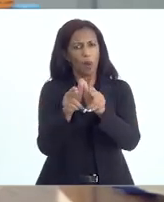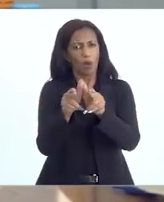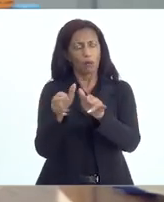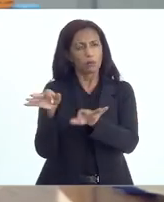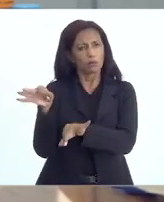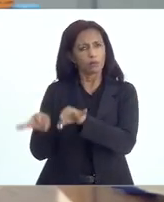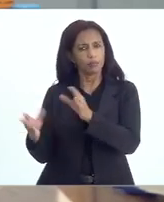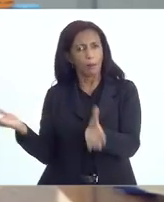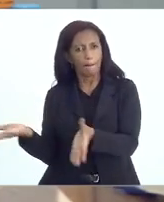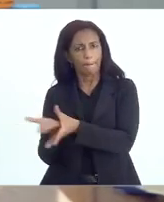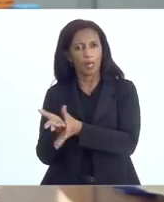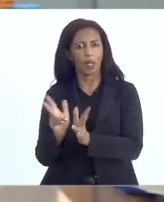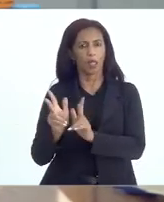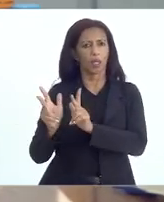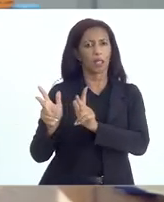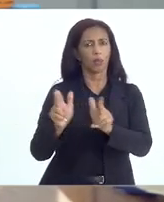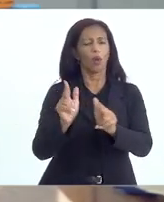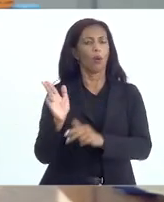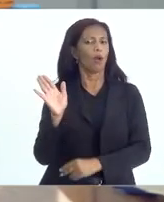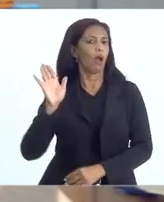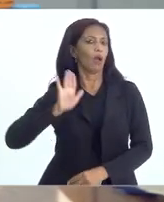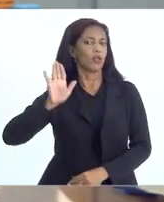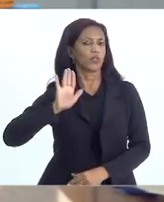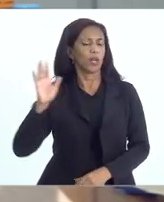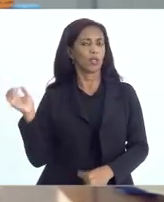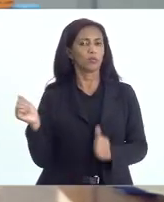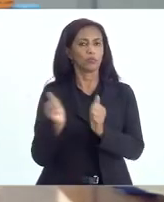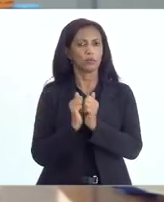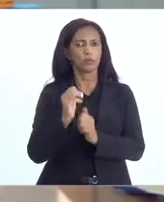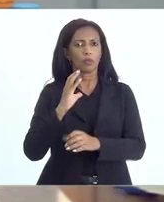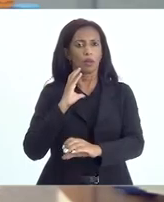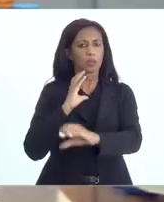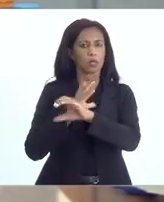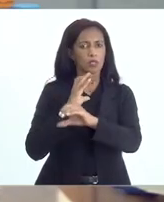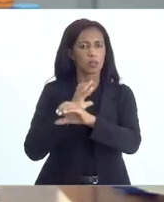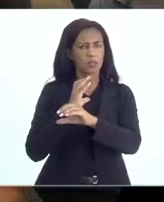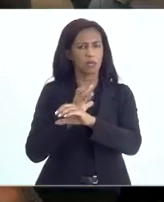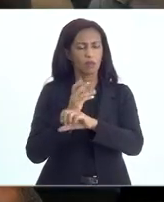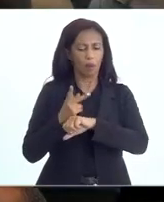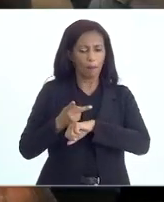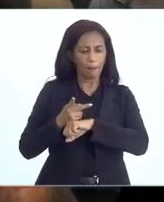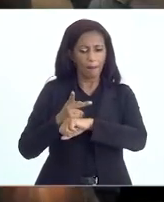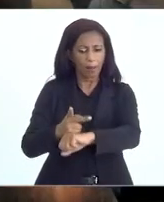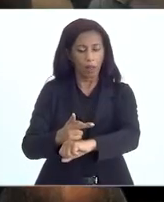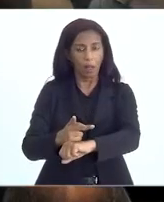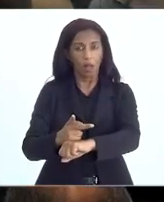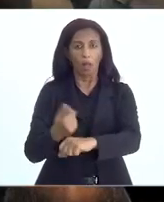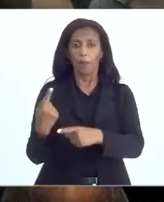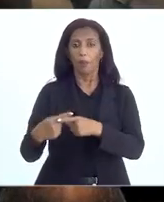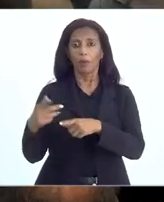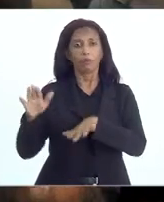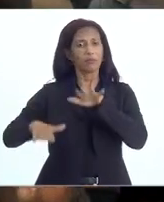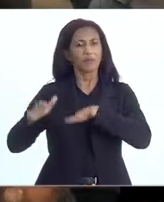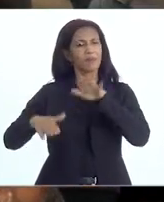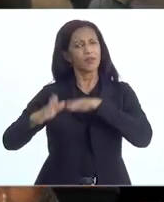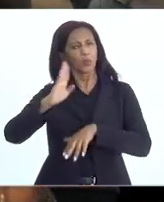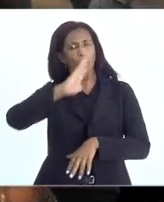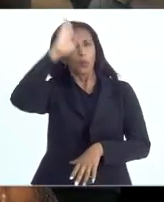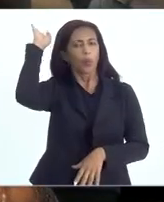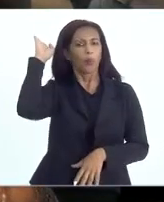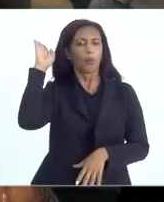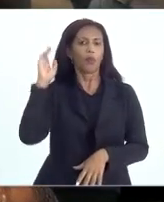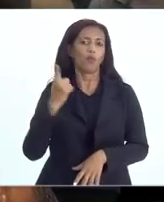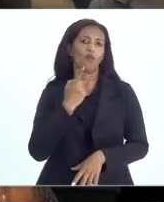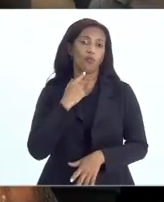ou mesmo junto com os candidatos da Polícia Civil tentar buscar quem não depende do Corpo de Bombeiros a predisposição à